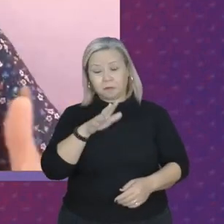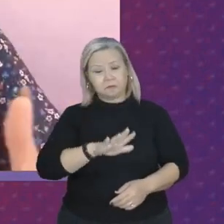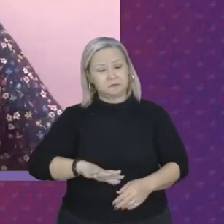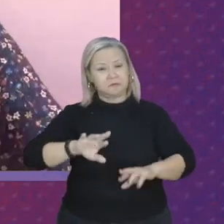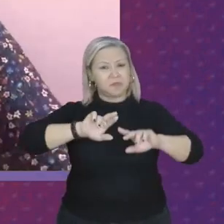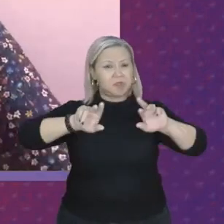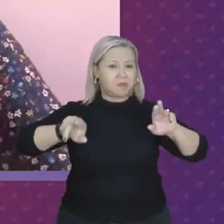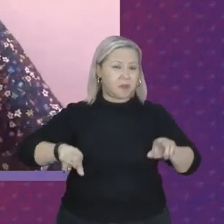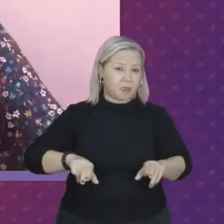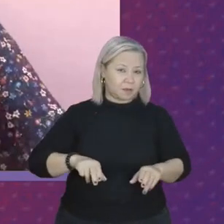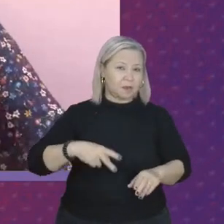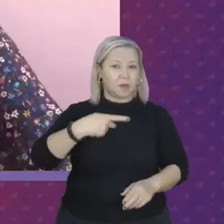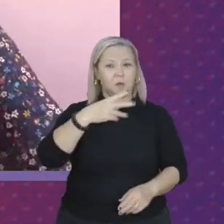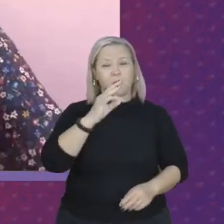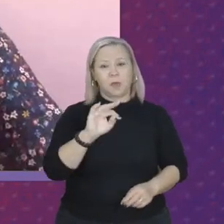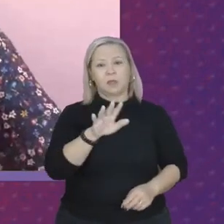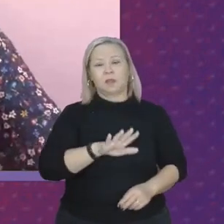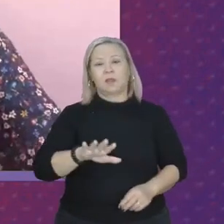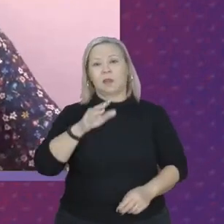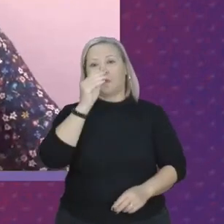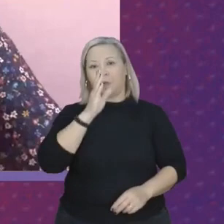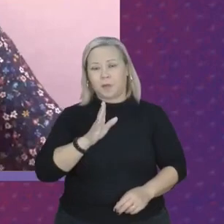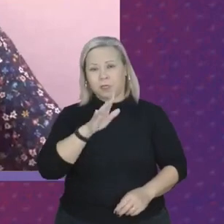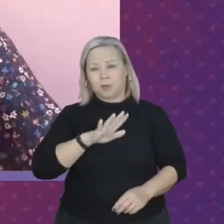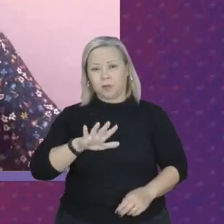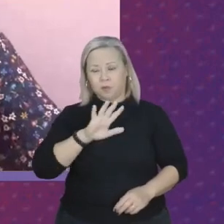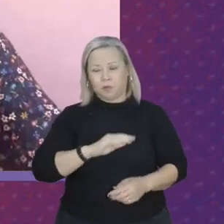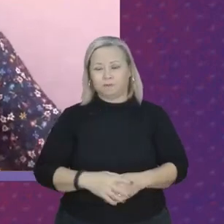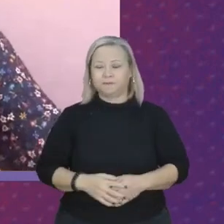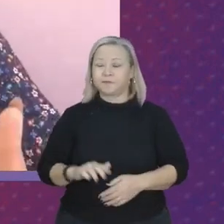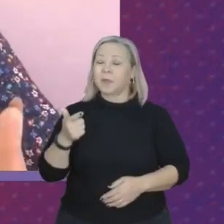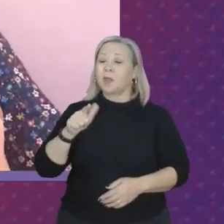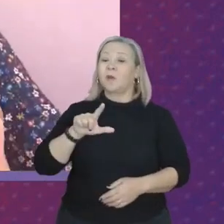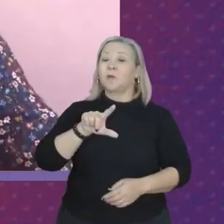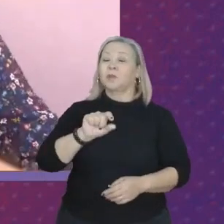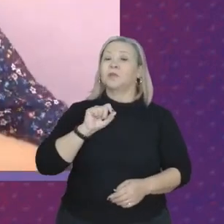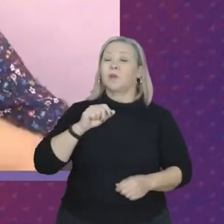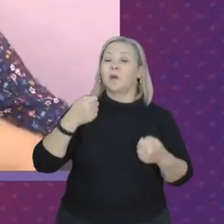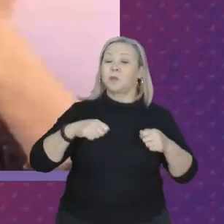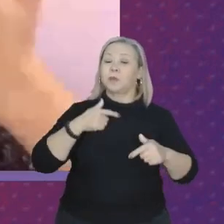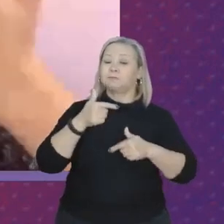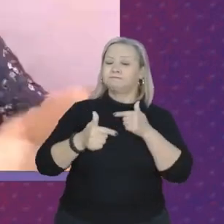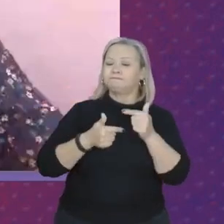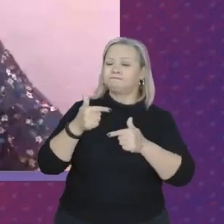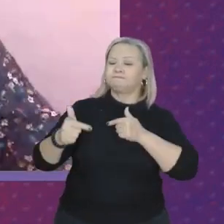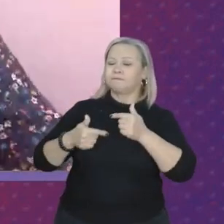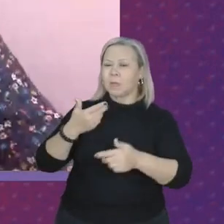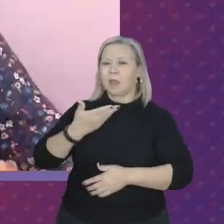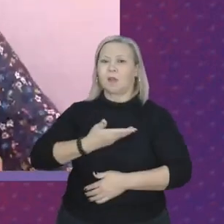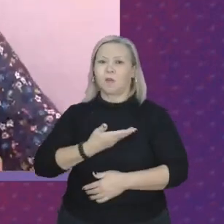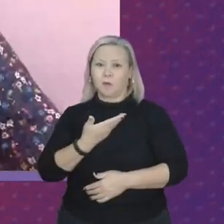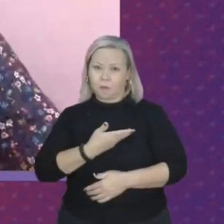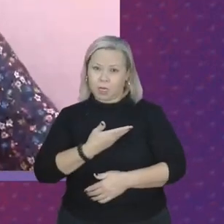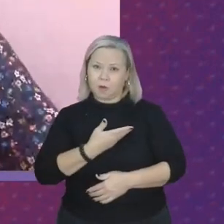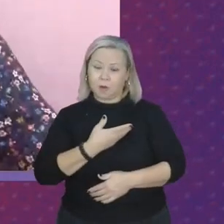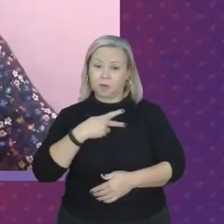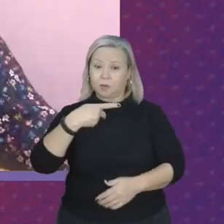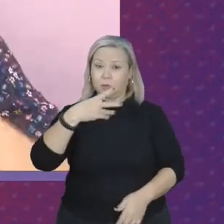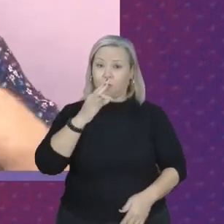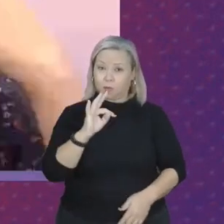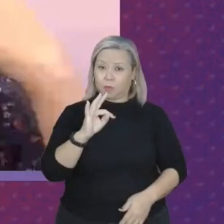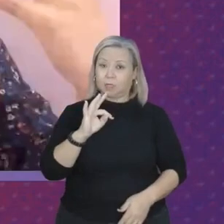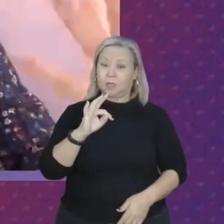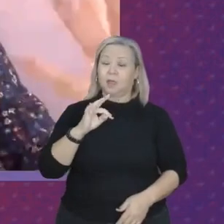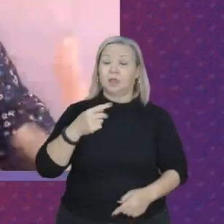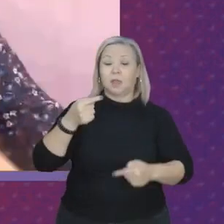inteiro. E um outro caminho que a gente precisa é trabalhar com os nossos companheiros, inclusive do Partido dos Trabalhadores, mas